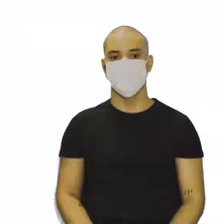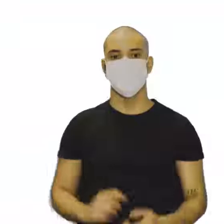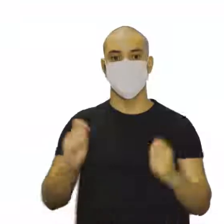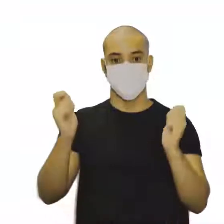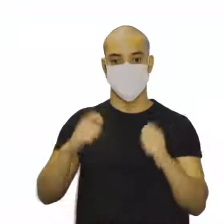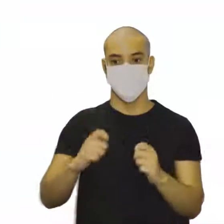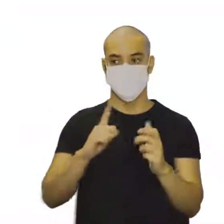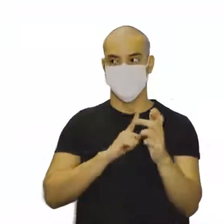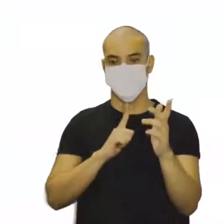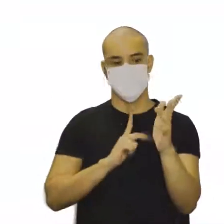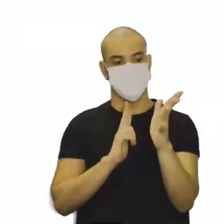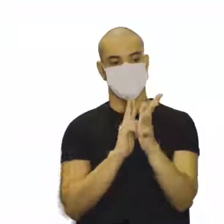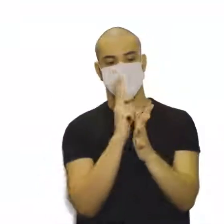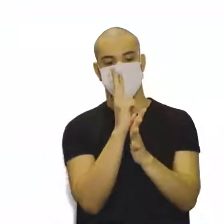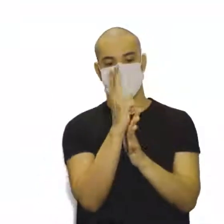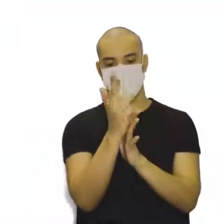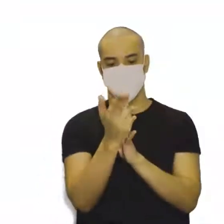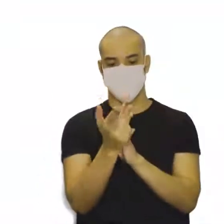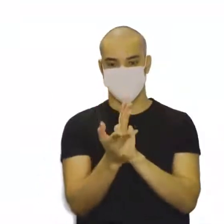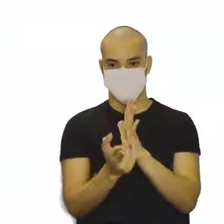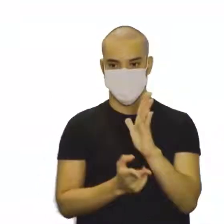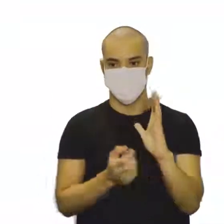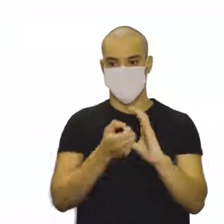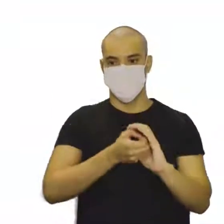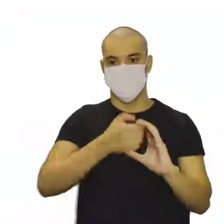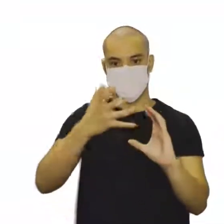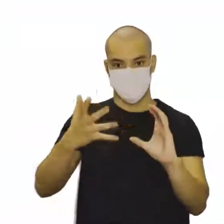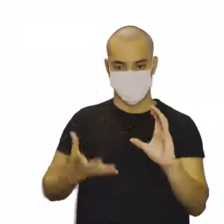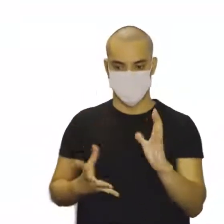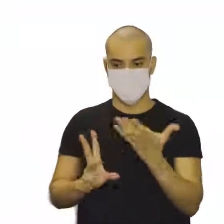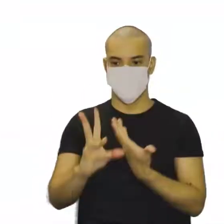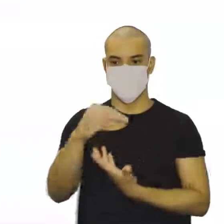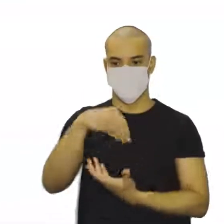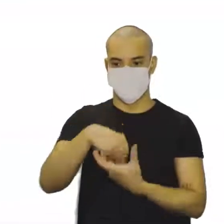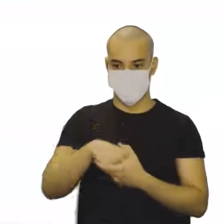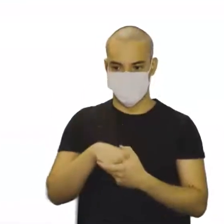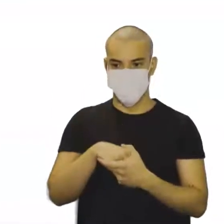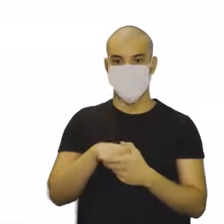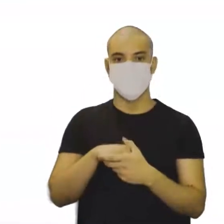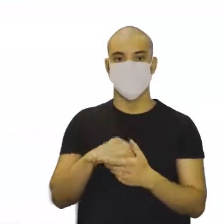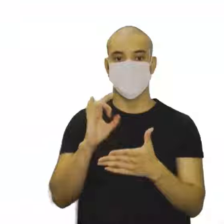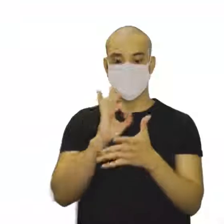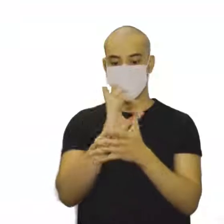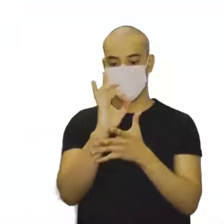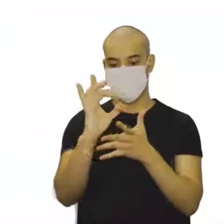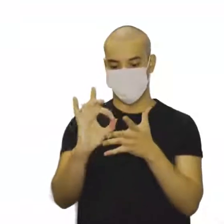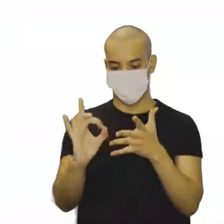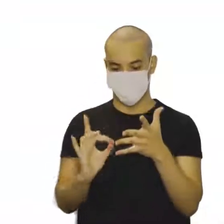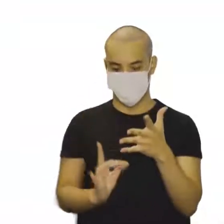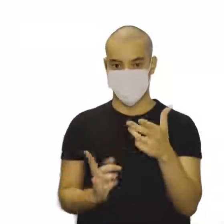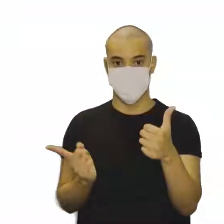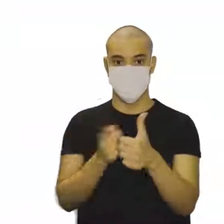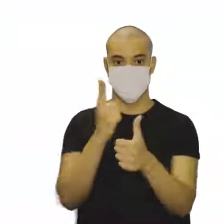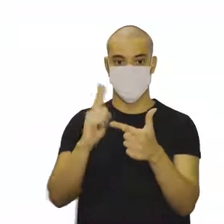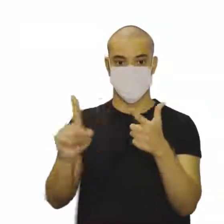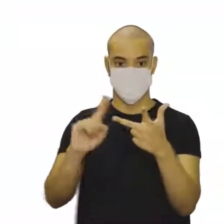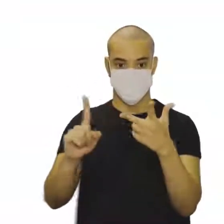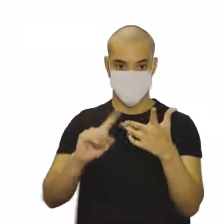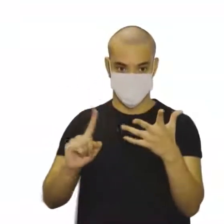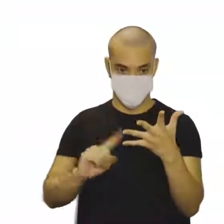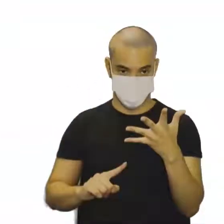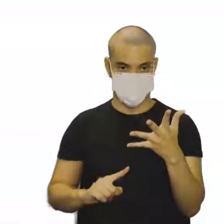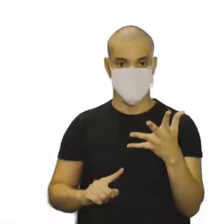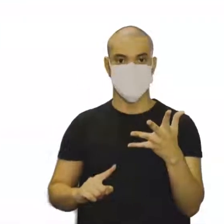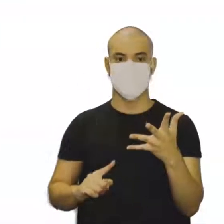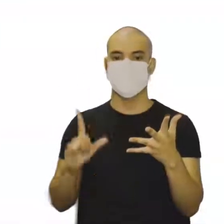se diferenciar nas características construtivas de cada modelo. Então, aqui